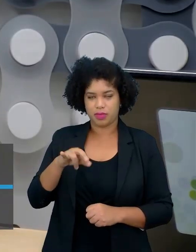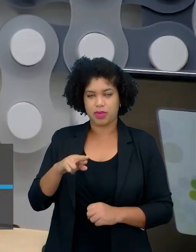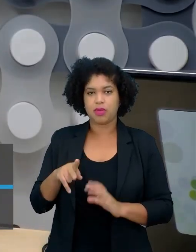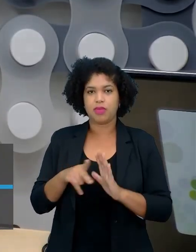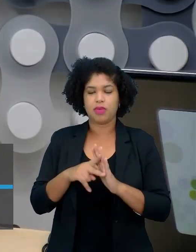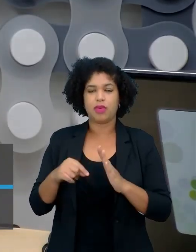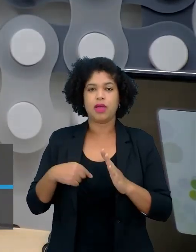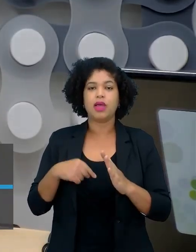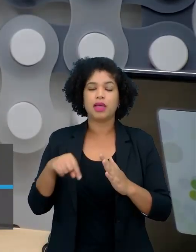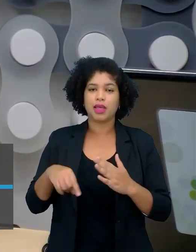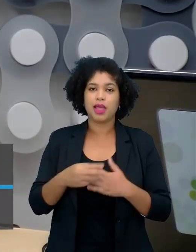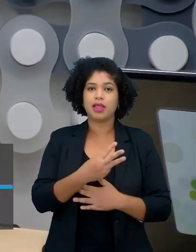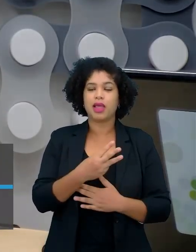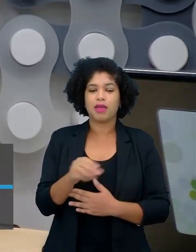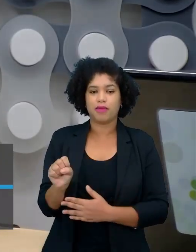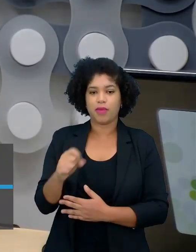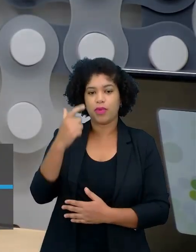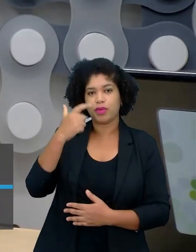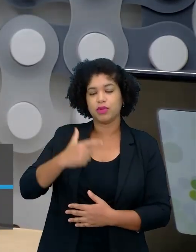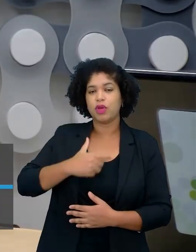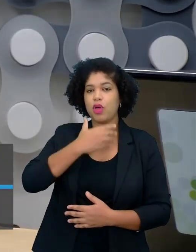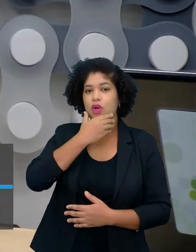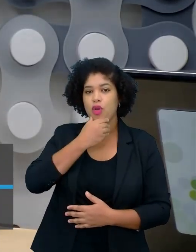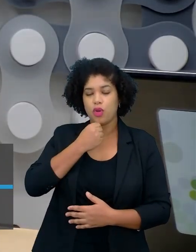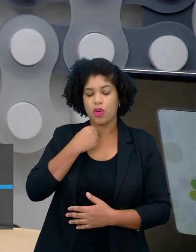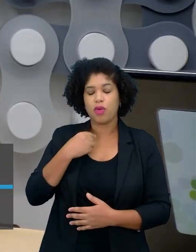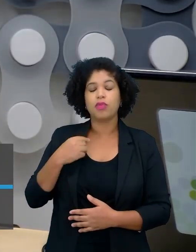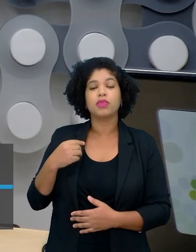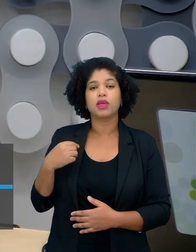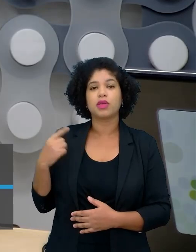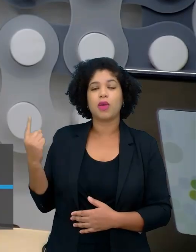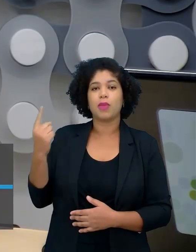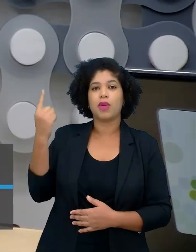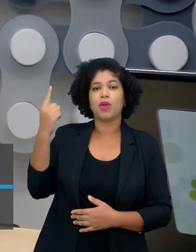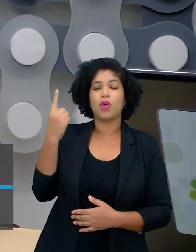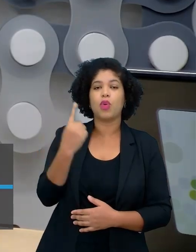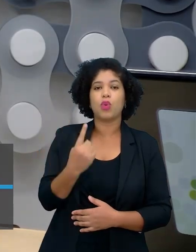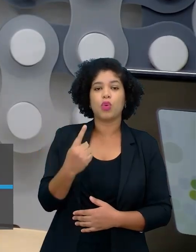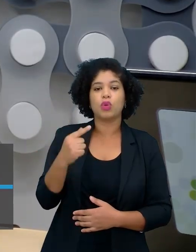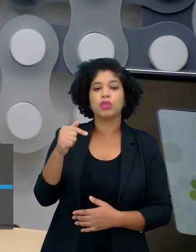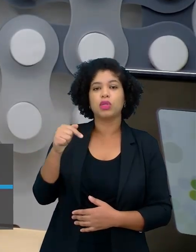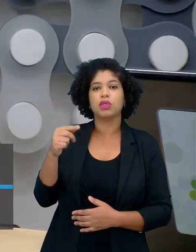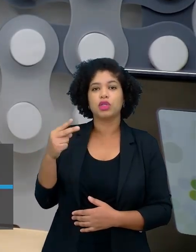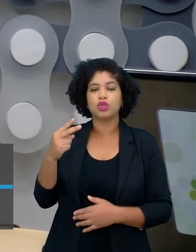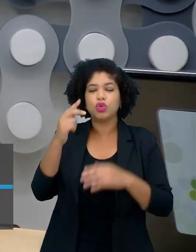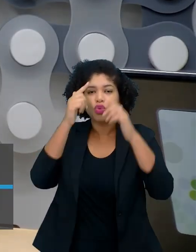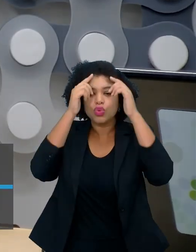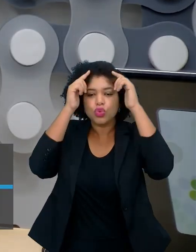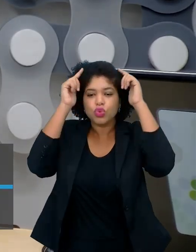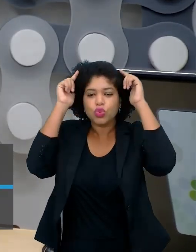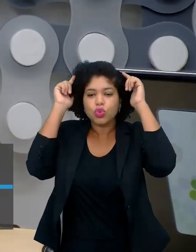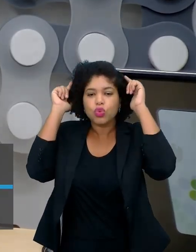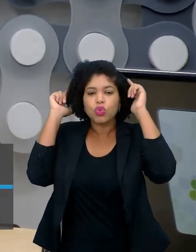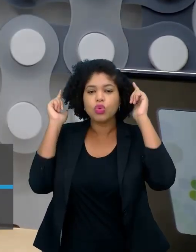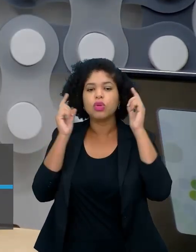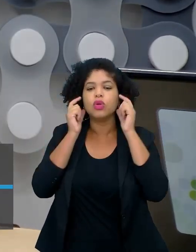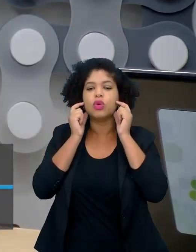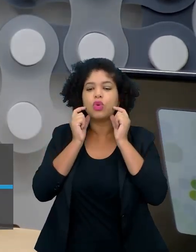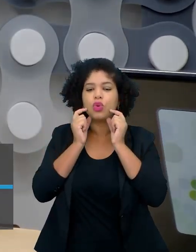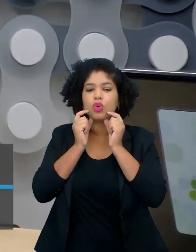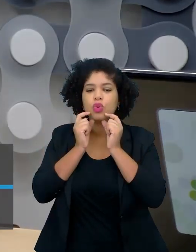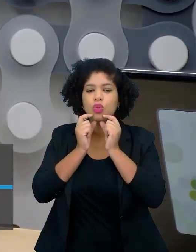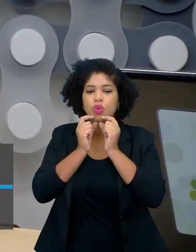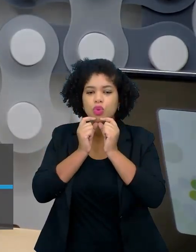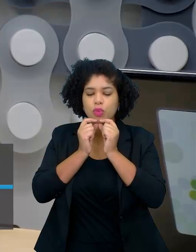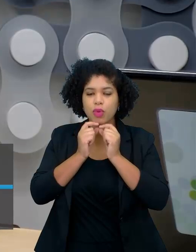EFAP. Bem, eu sou um homem de 1,72 m, cabelo cortado à máquina baixo, barba desenhada, tenho a pele parda,